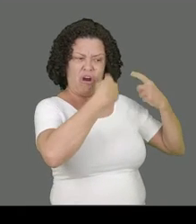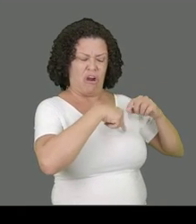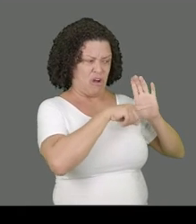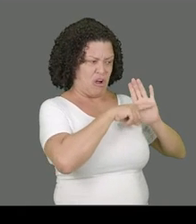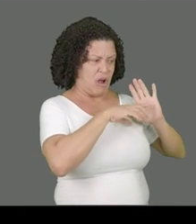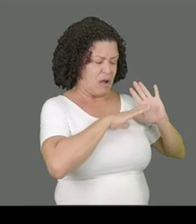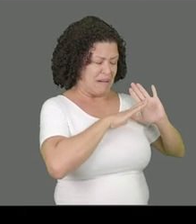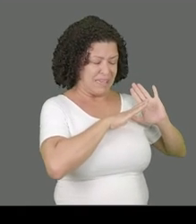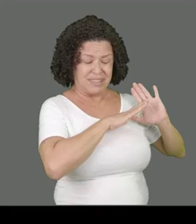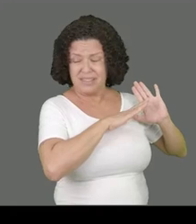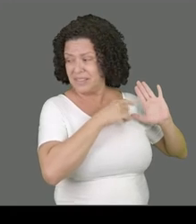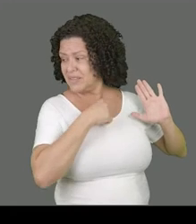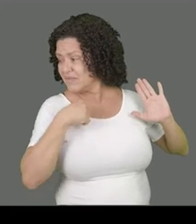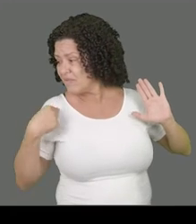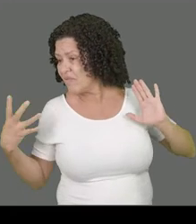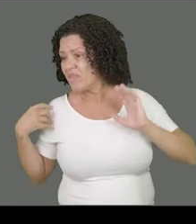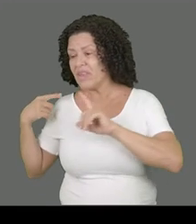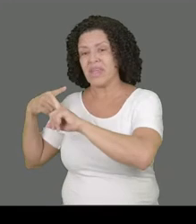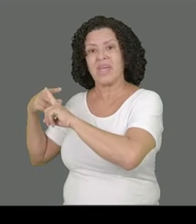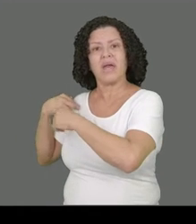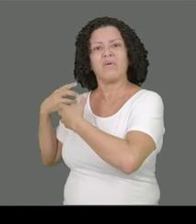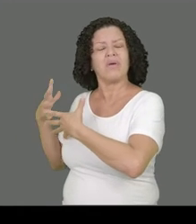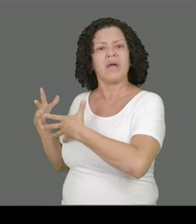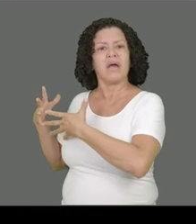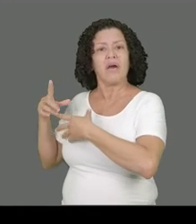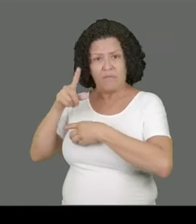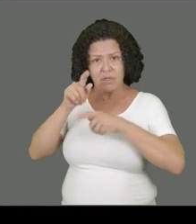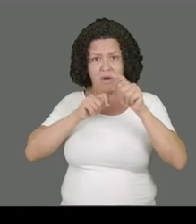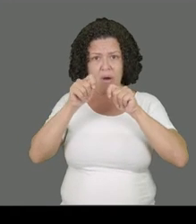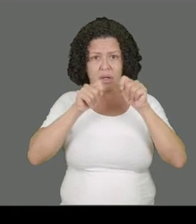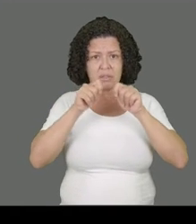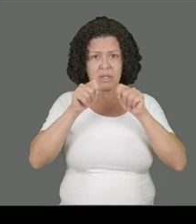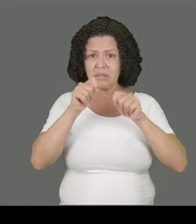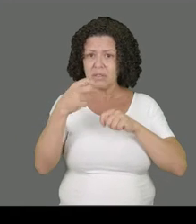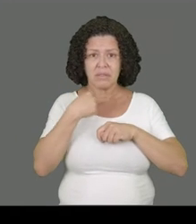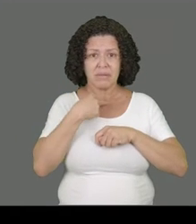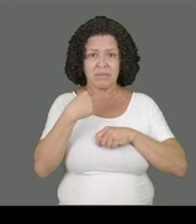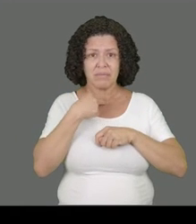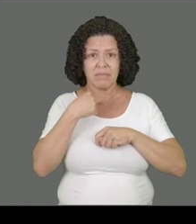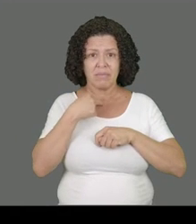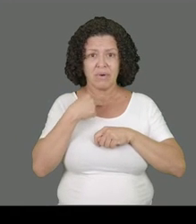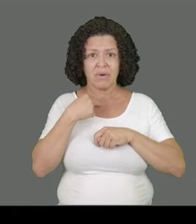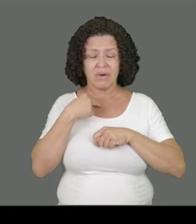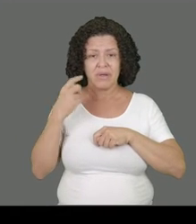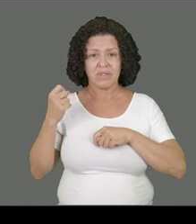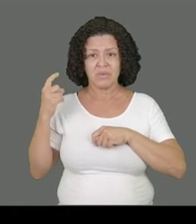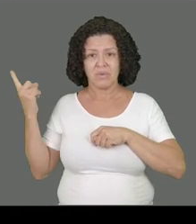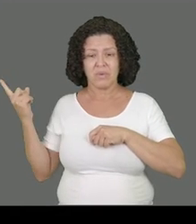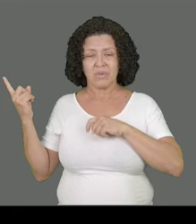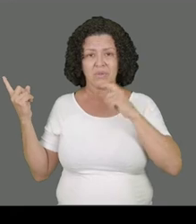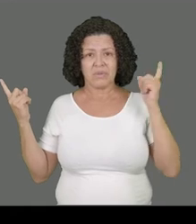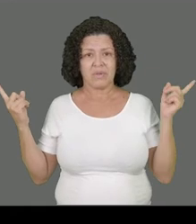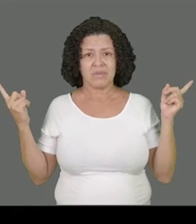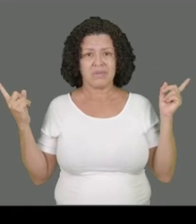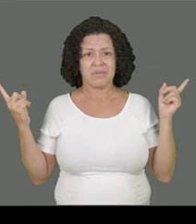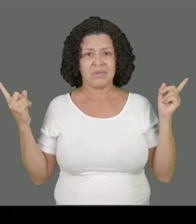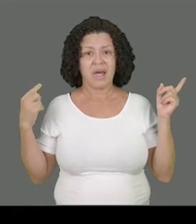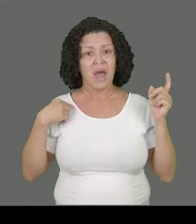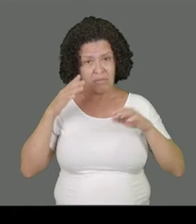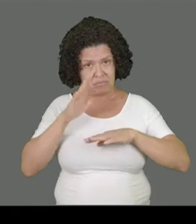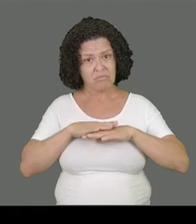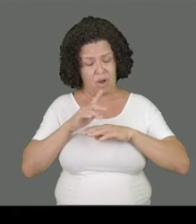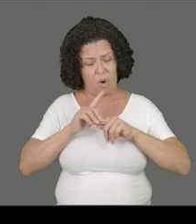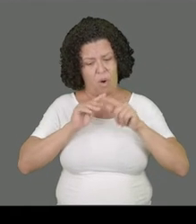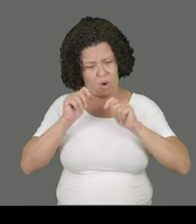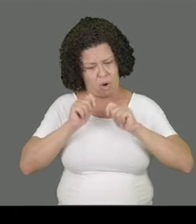controle sobre tudo, quando na verdade a gente não controla nada, a gente não pode controlar o outro, a gente só